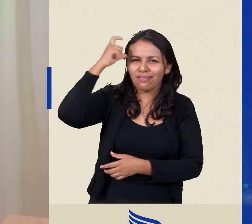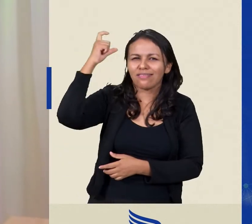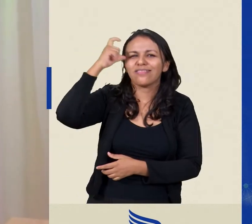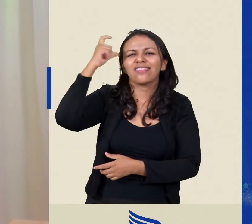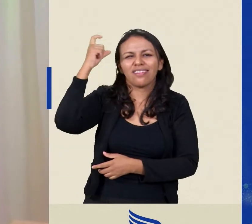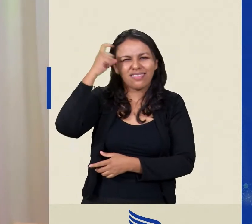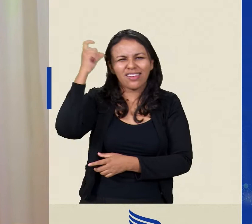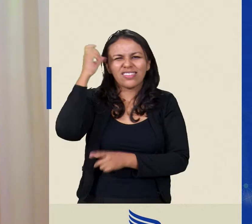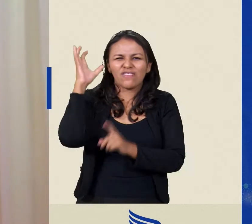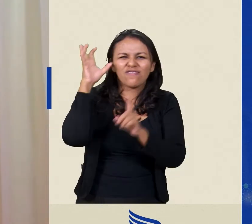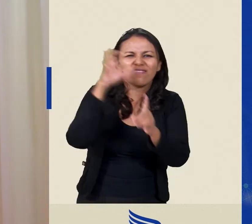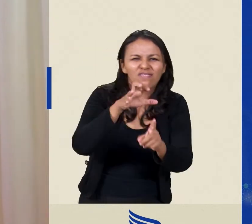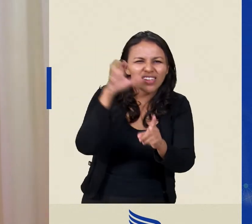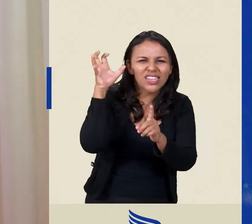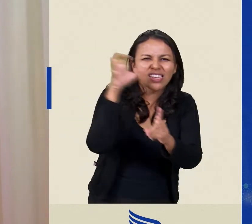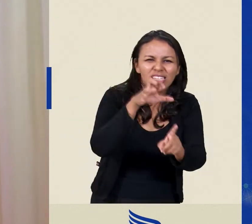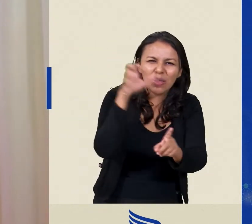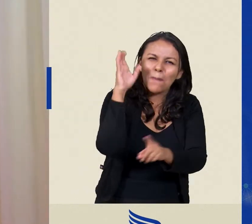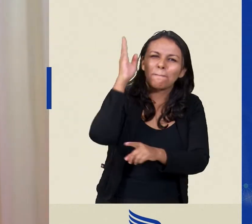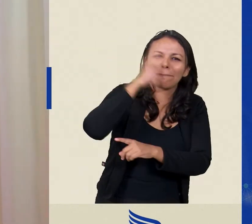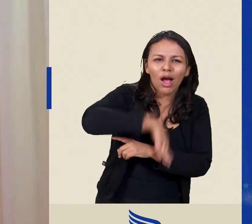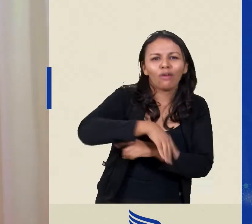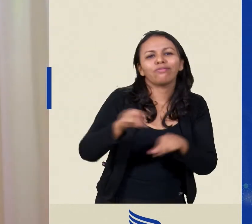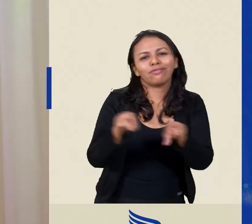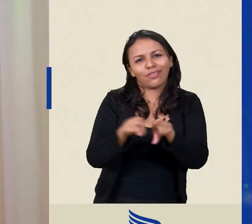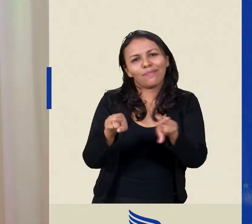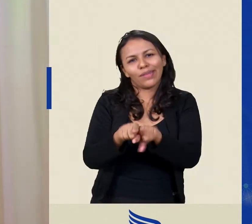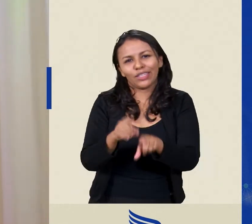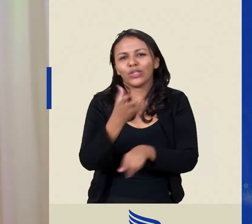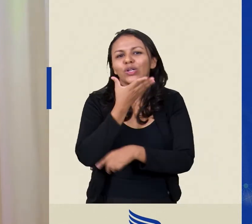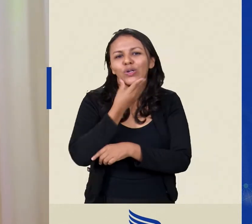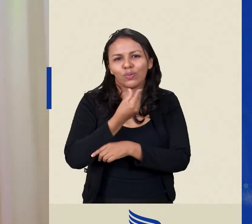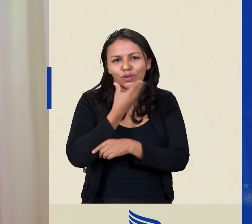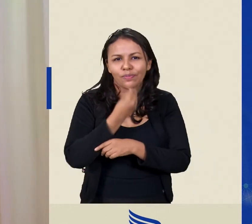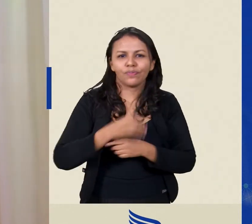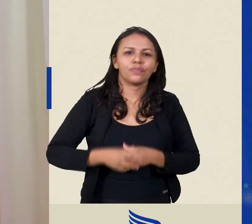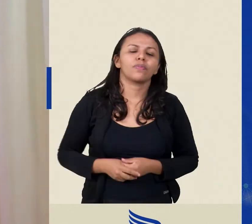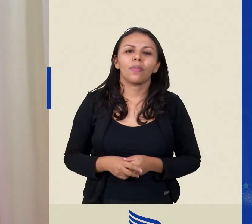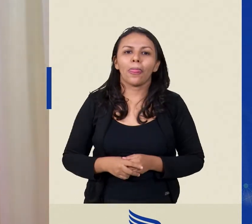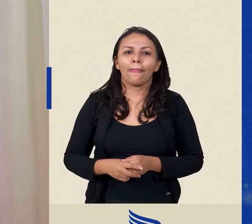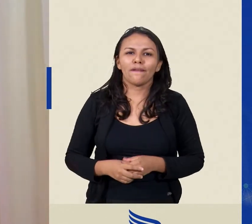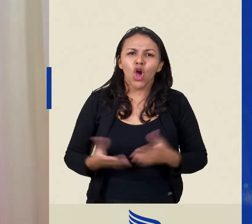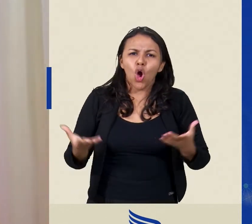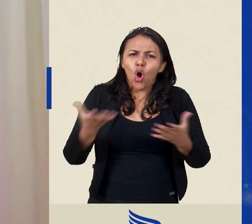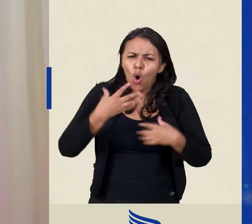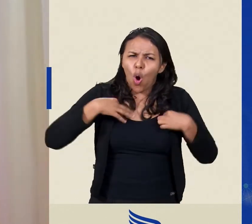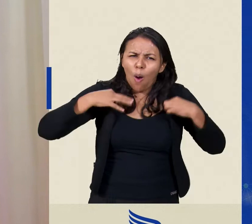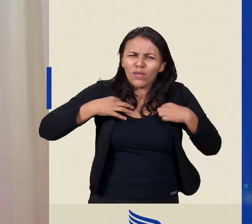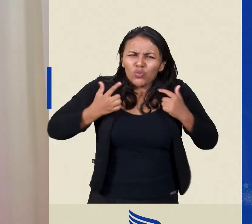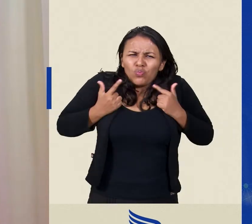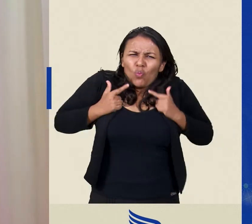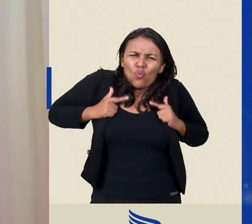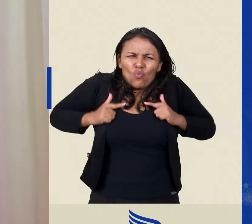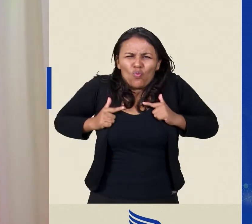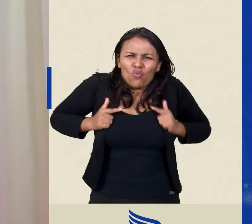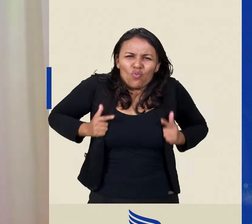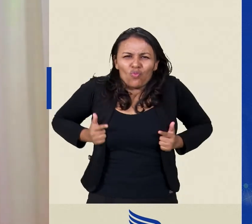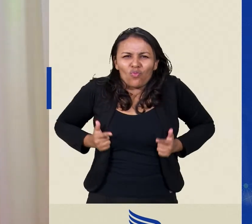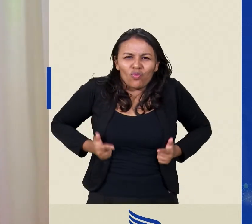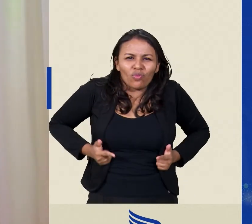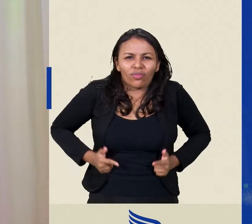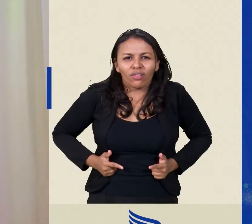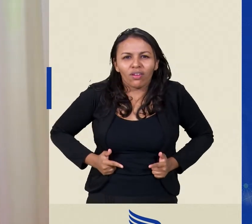destrói mesmo a experiência de alguns homens. Modelo de roupas apertadas,